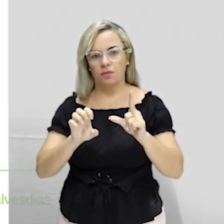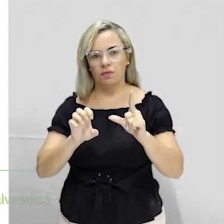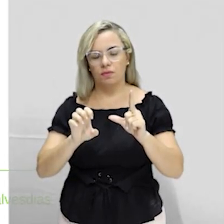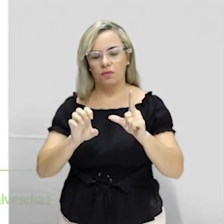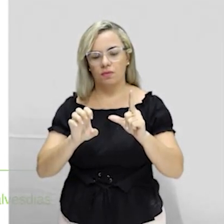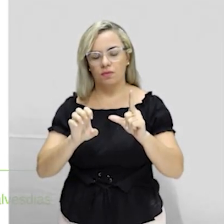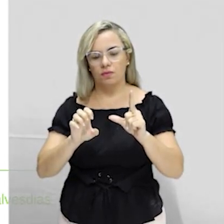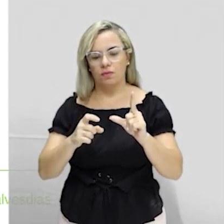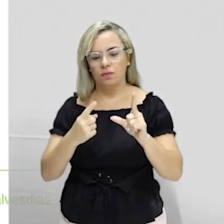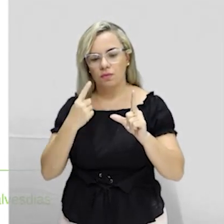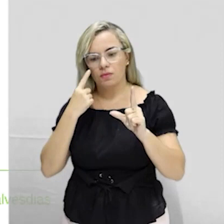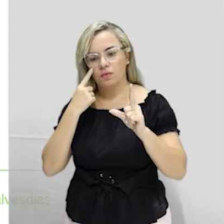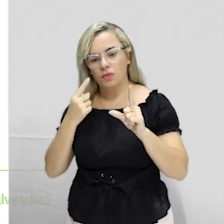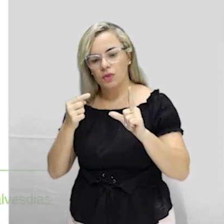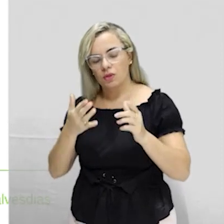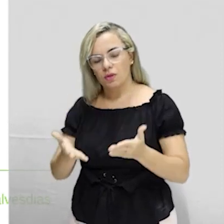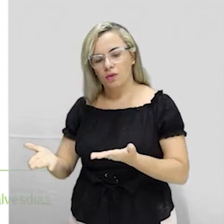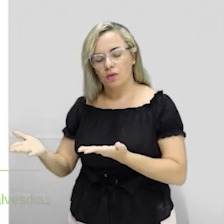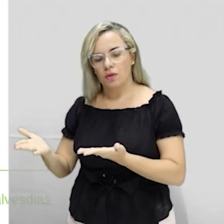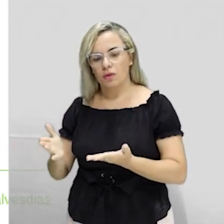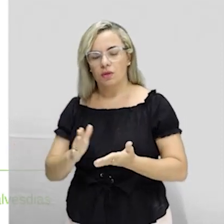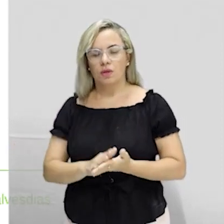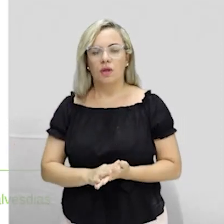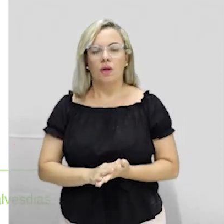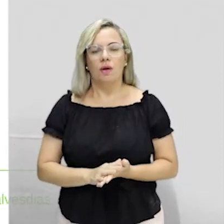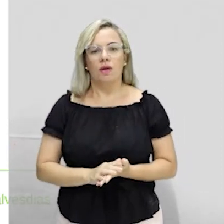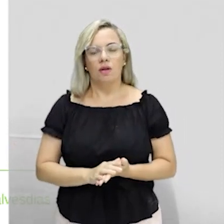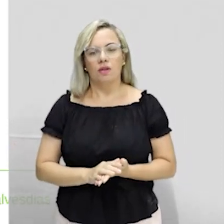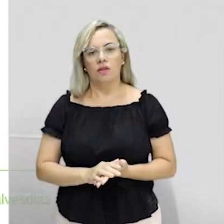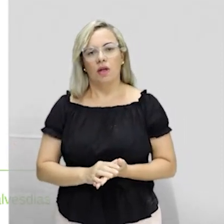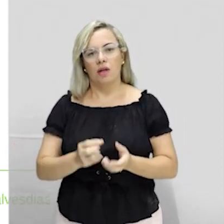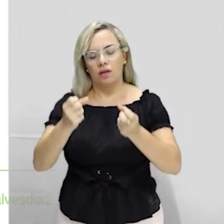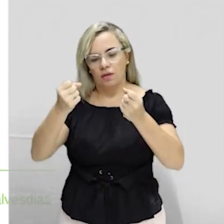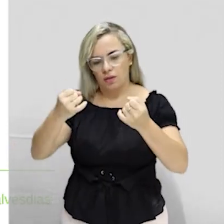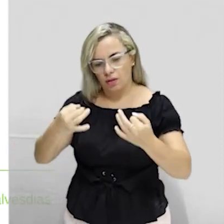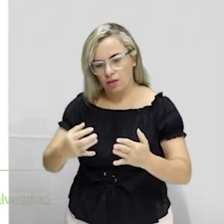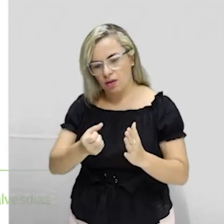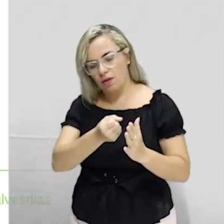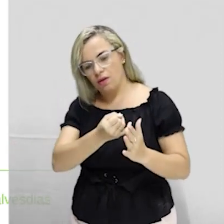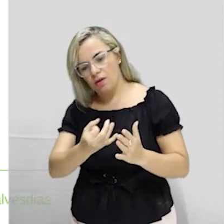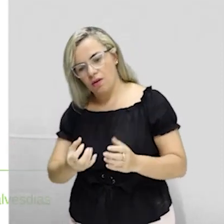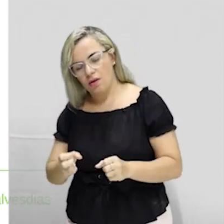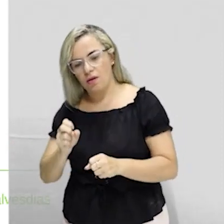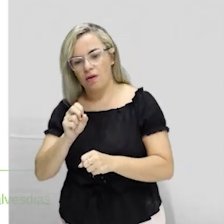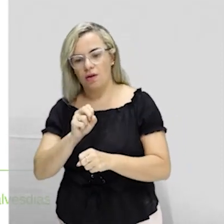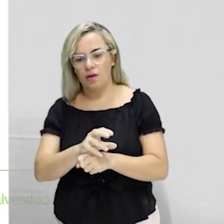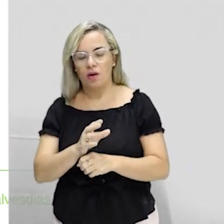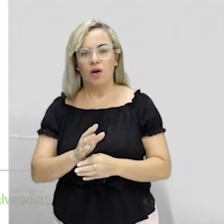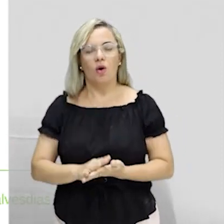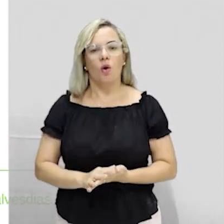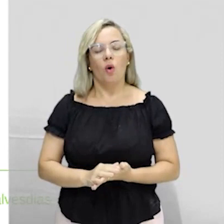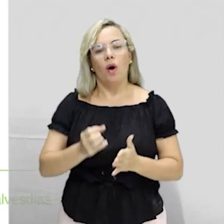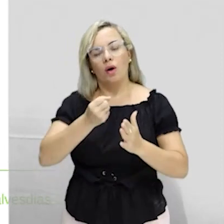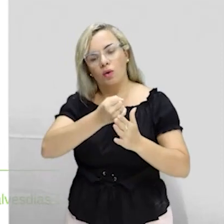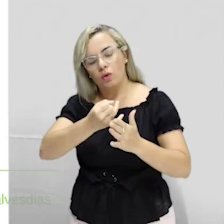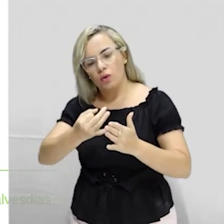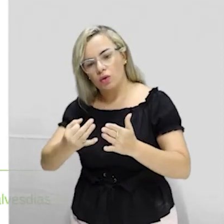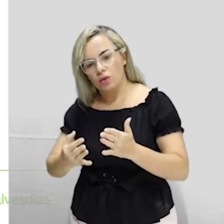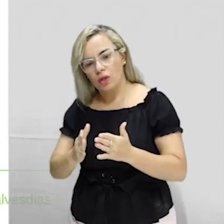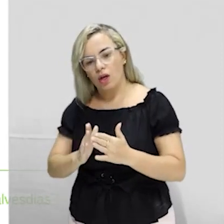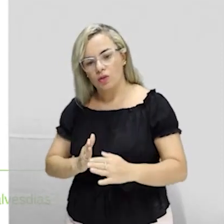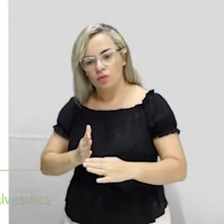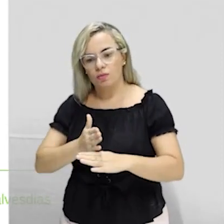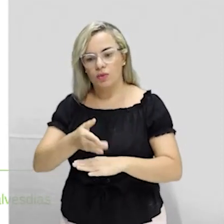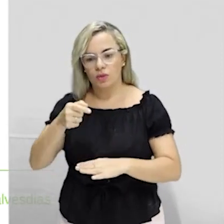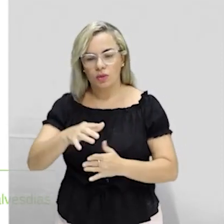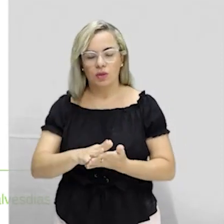19.960. Então, veja que, muito embora ele esteja falando aí quantidade de vagas, números de aprovados, na perguntinha